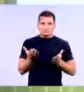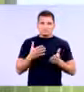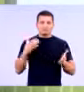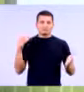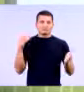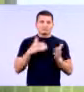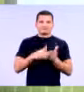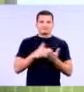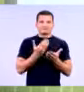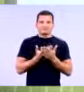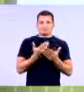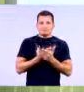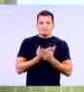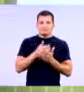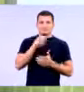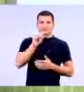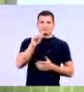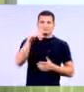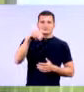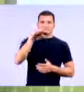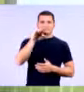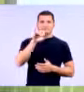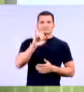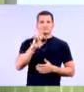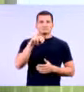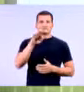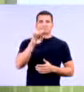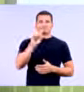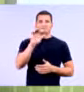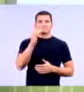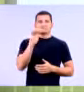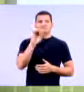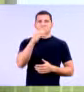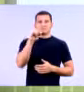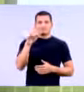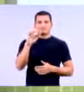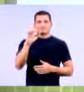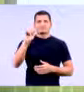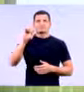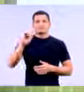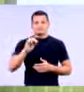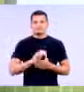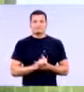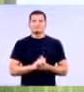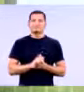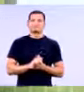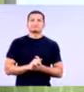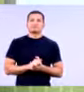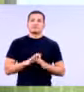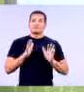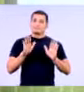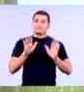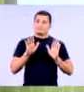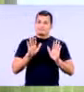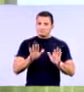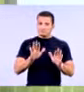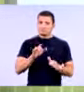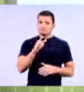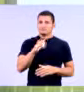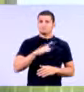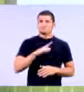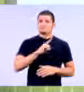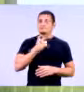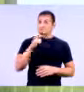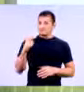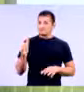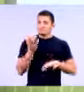para EAD. Ai, peninha, acabou, tá tão gostoso, não tava? Mas vocês terão outras disciplinas